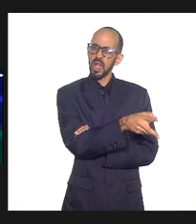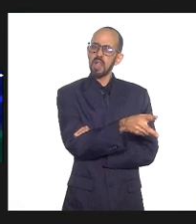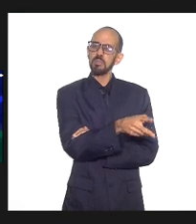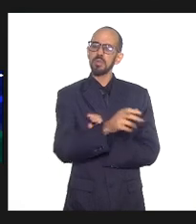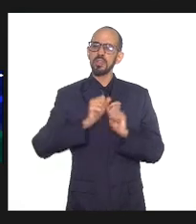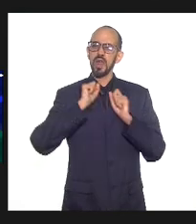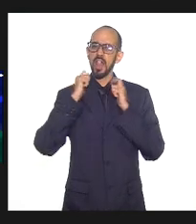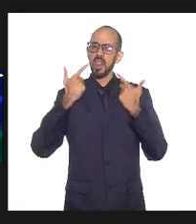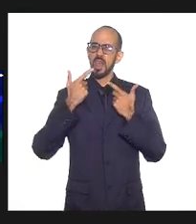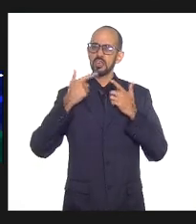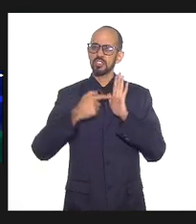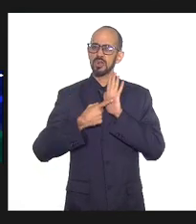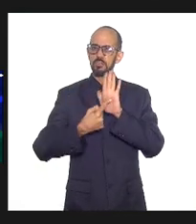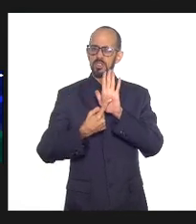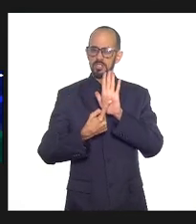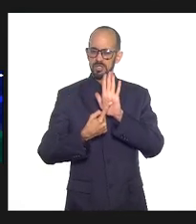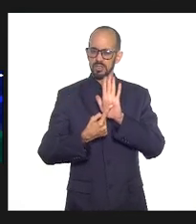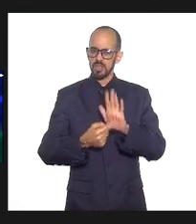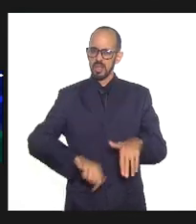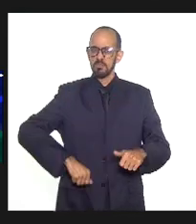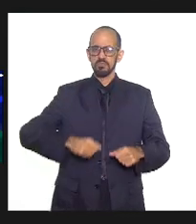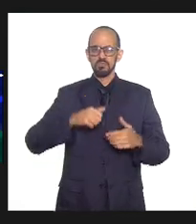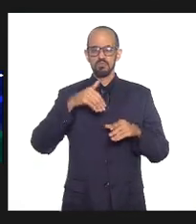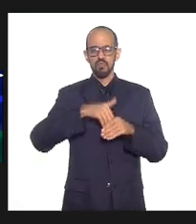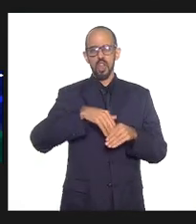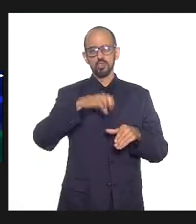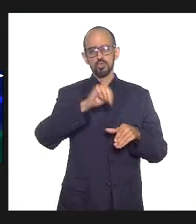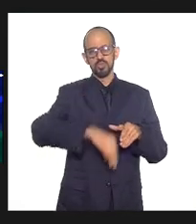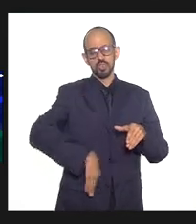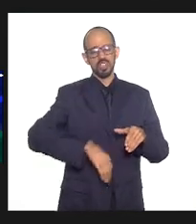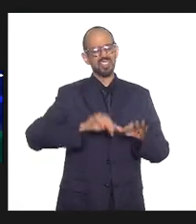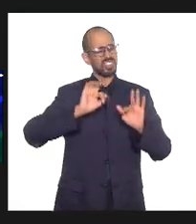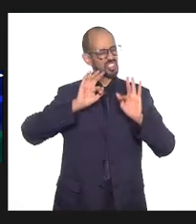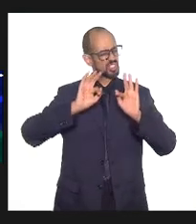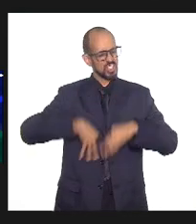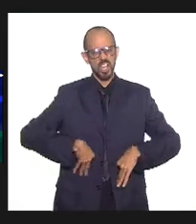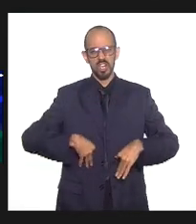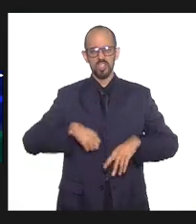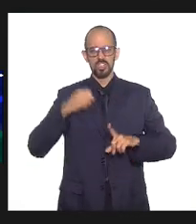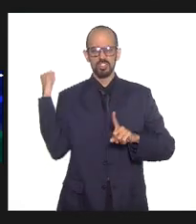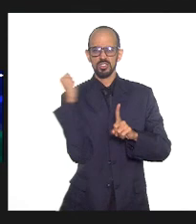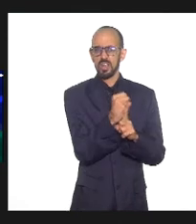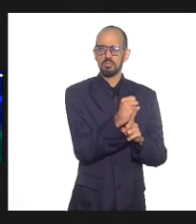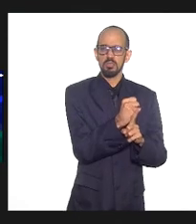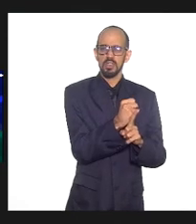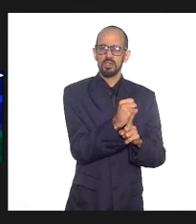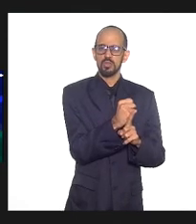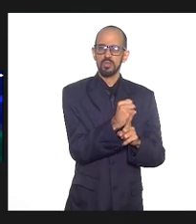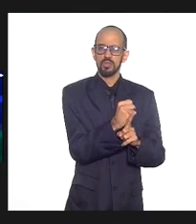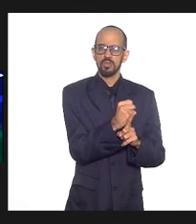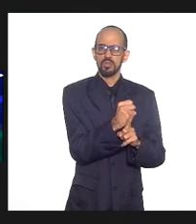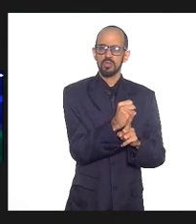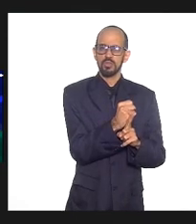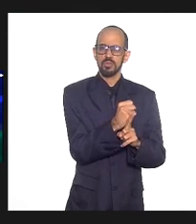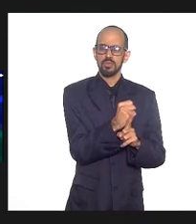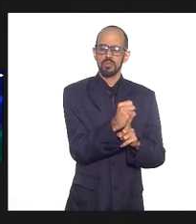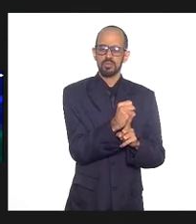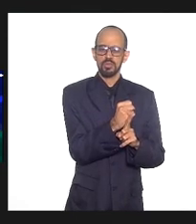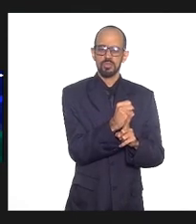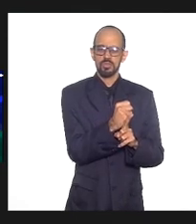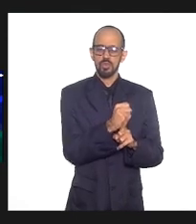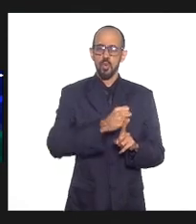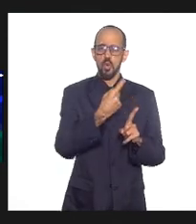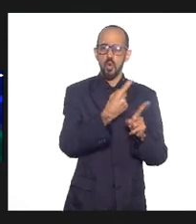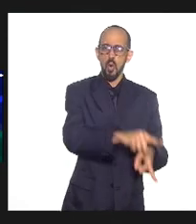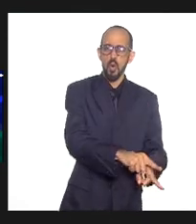Parlamento Fluminense. Então, meu voto é sim, chega de extermínio deliberado